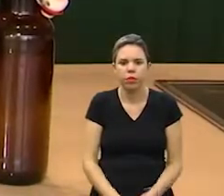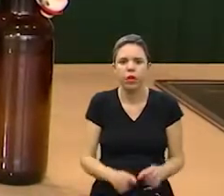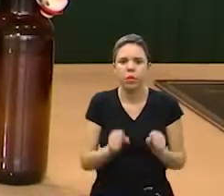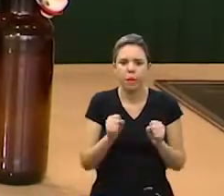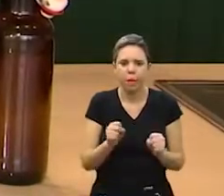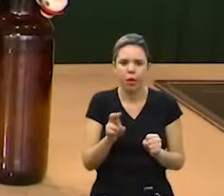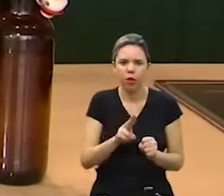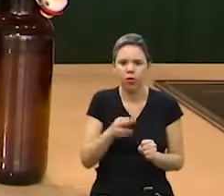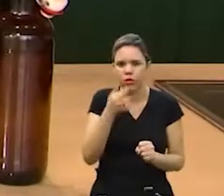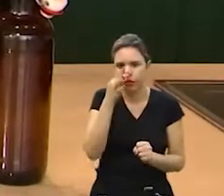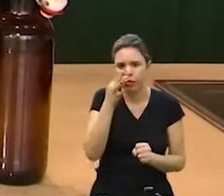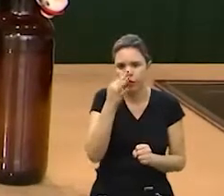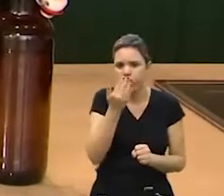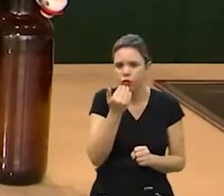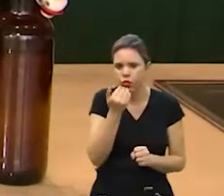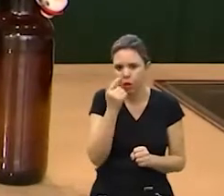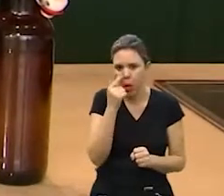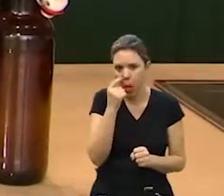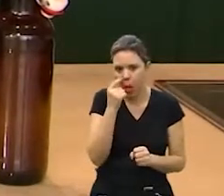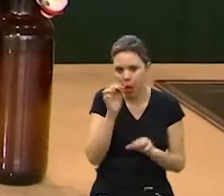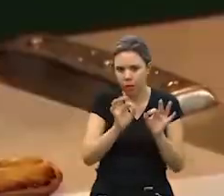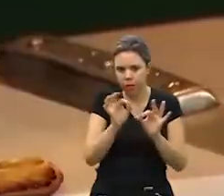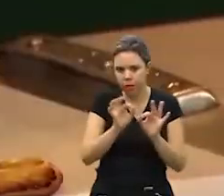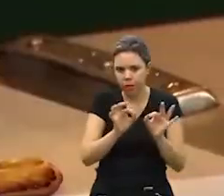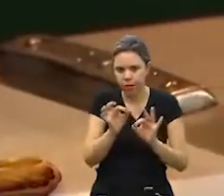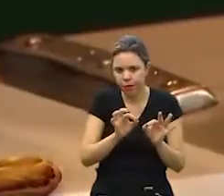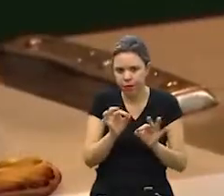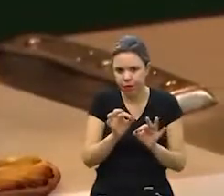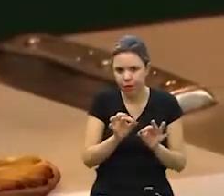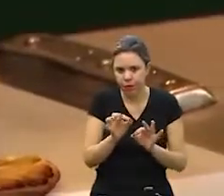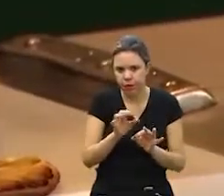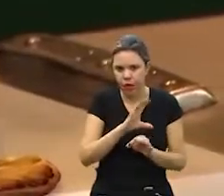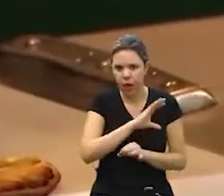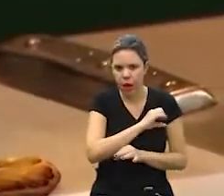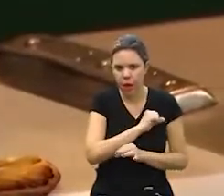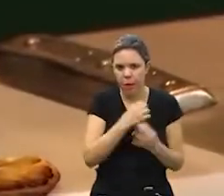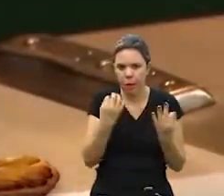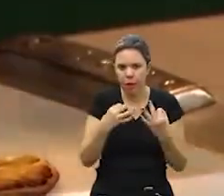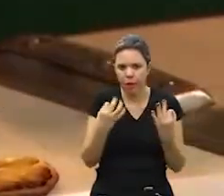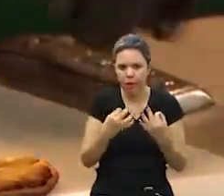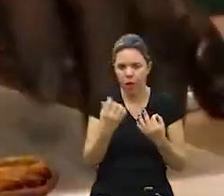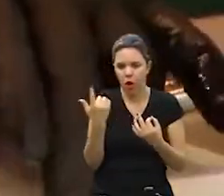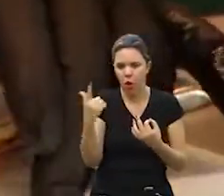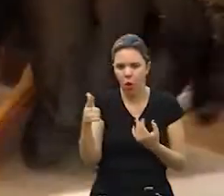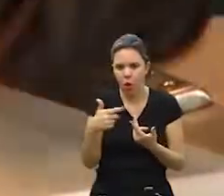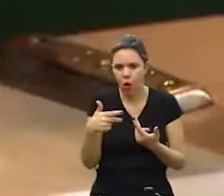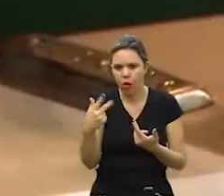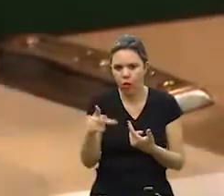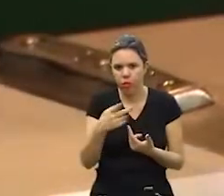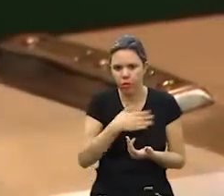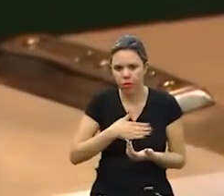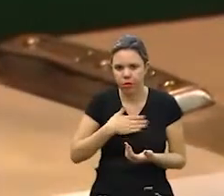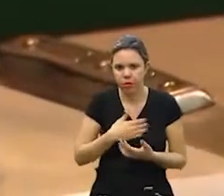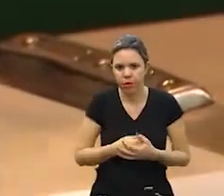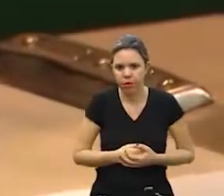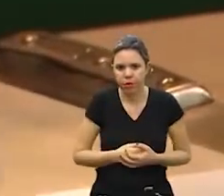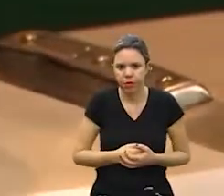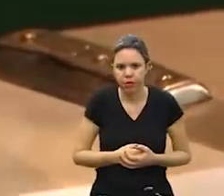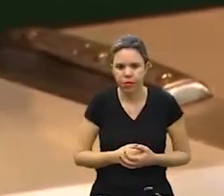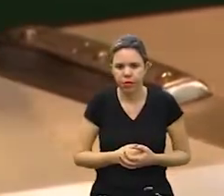E você pode usar flores comestíveis para decoração, como o amor perfeito ou outra de sua